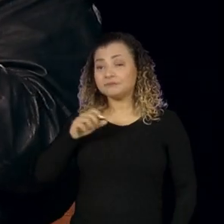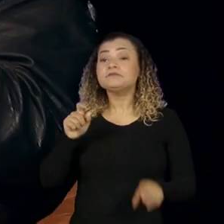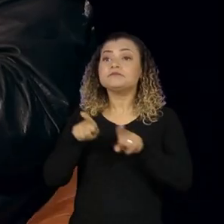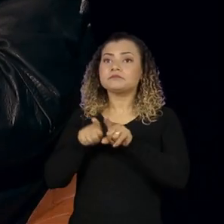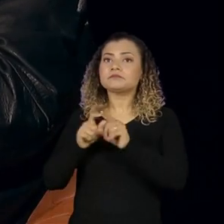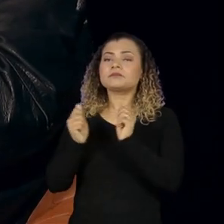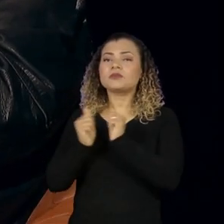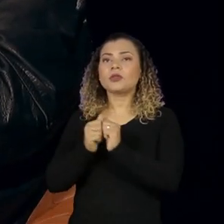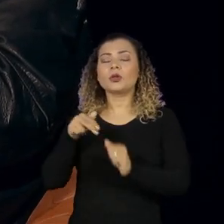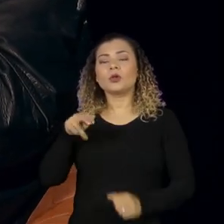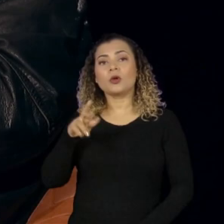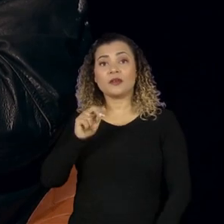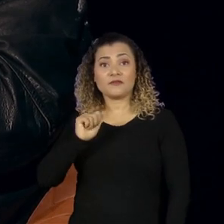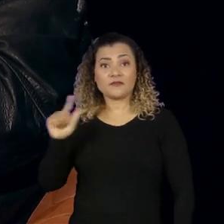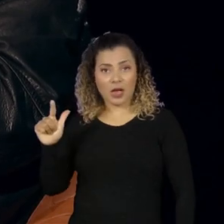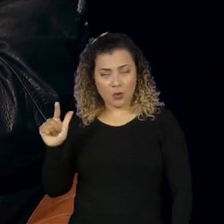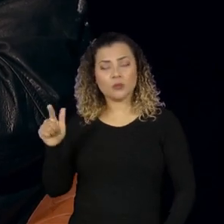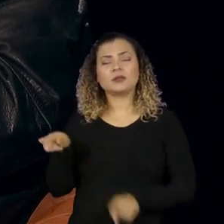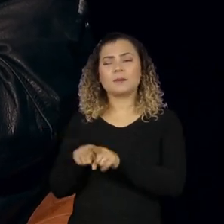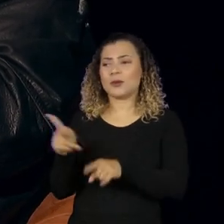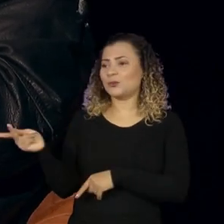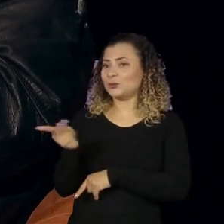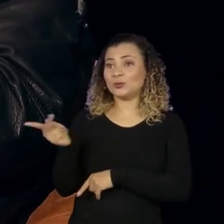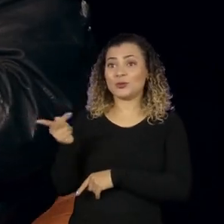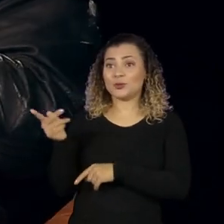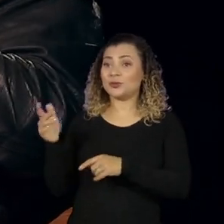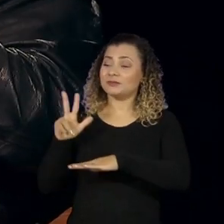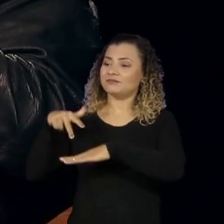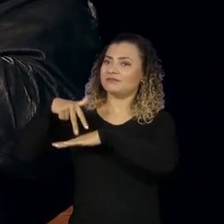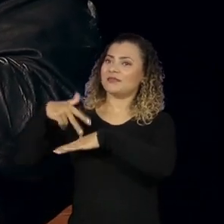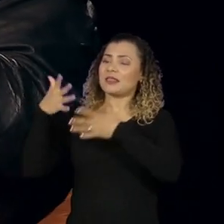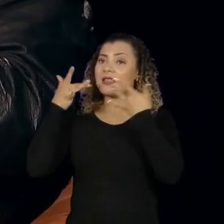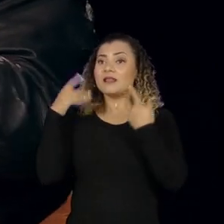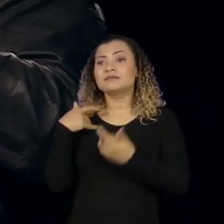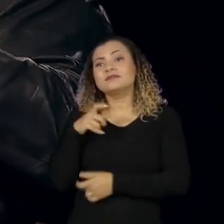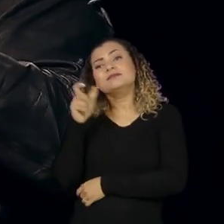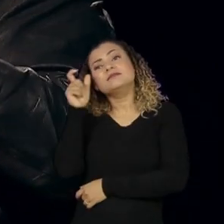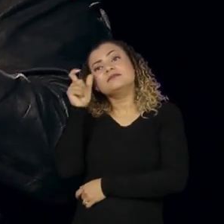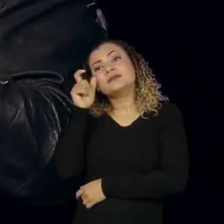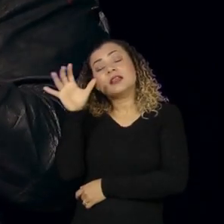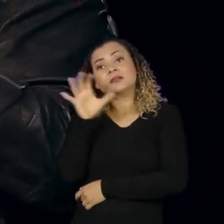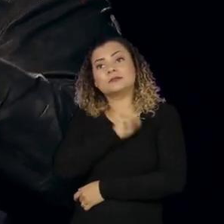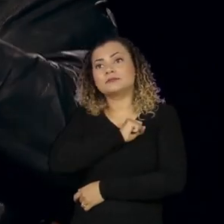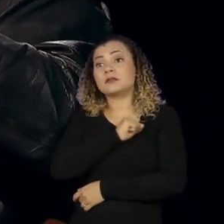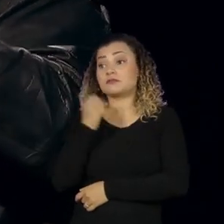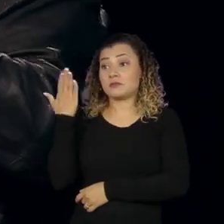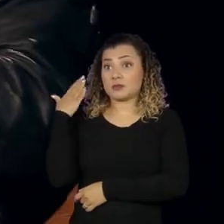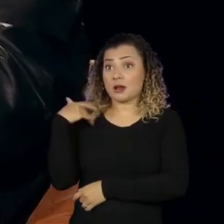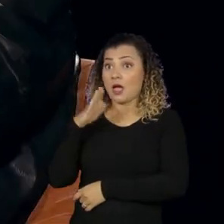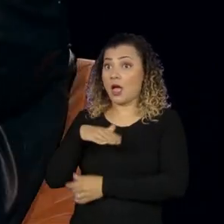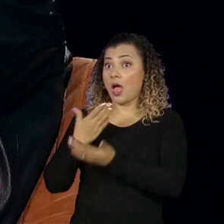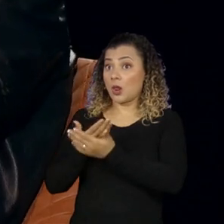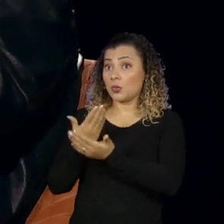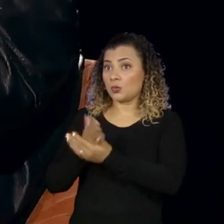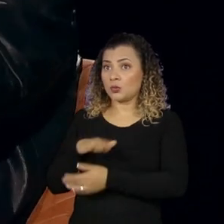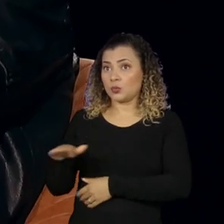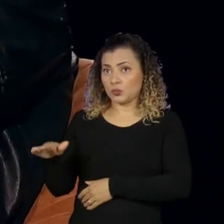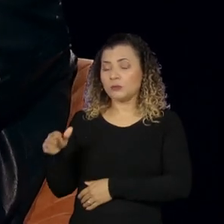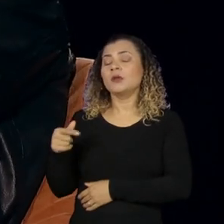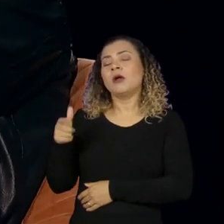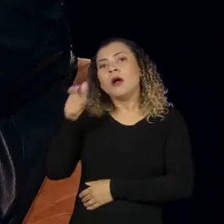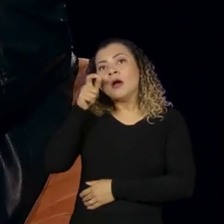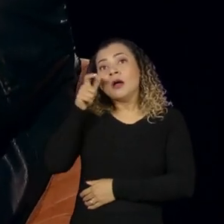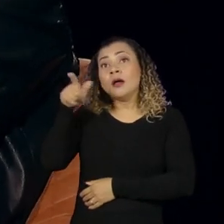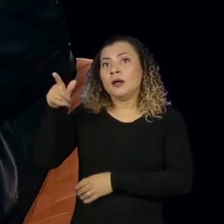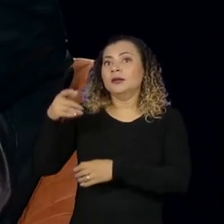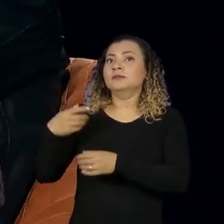Norival Riso, eles faziam ali. Eu fiquei conversando com ele, foi uma época que eu falei, pô, eu fui aluno dele, fui lá assistir. Acho que ele até liberou